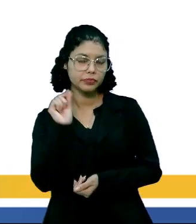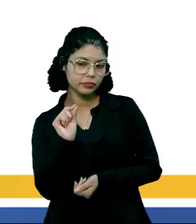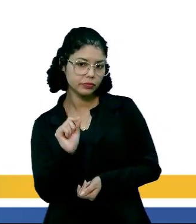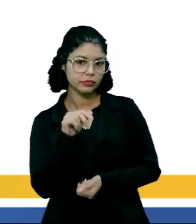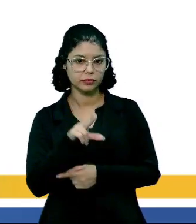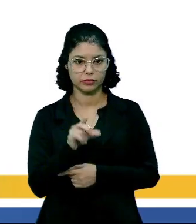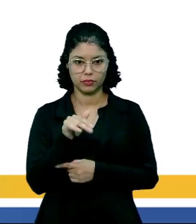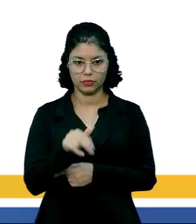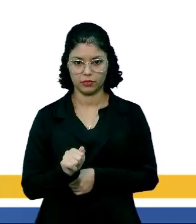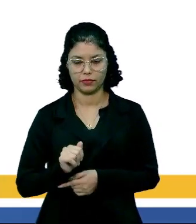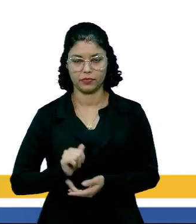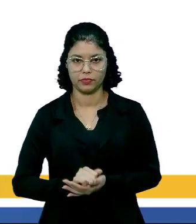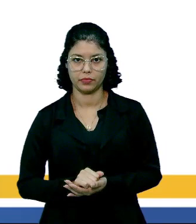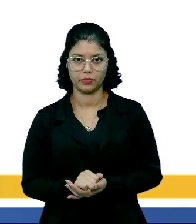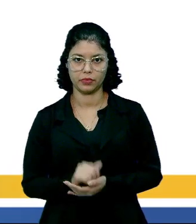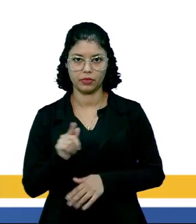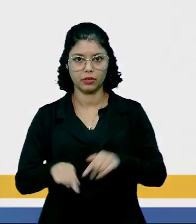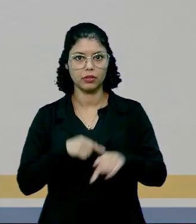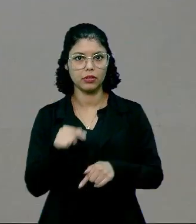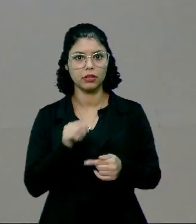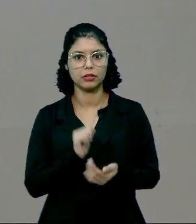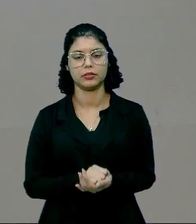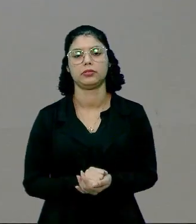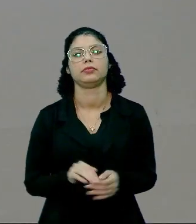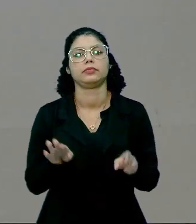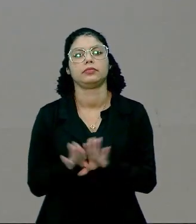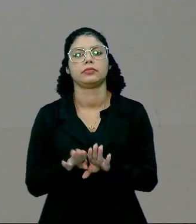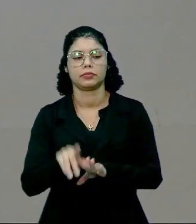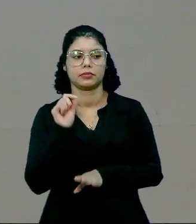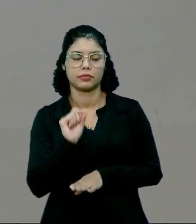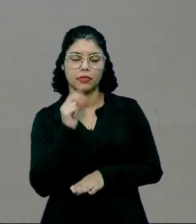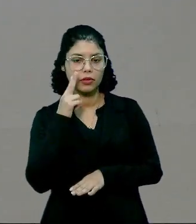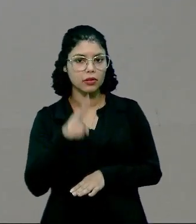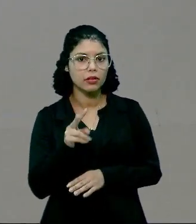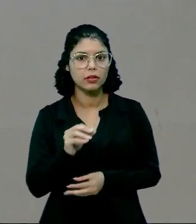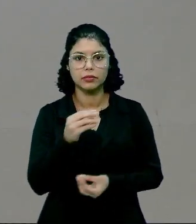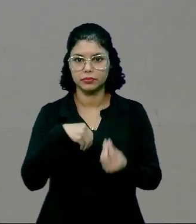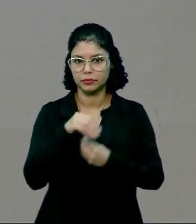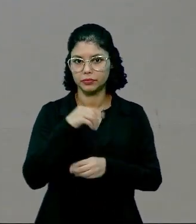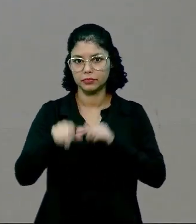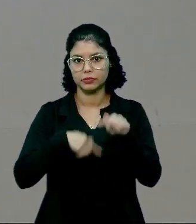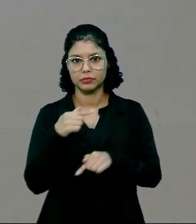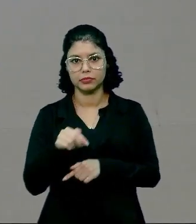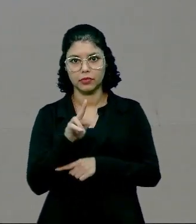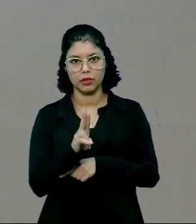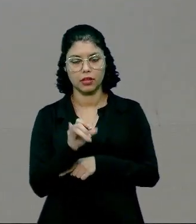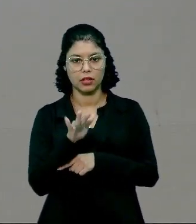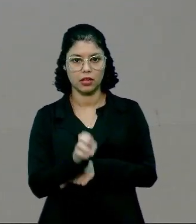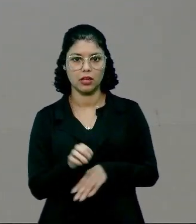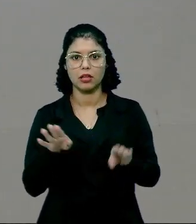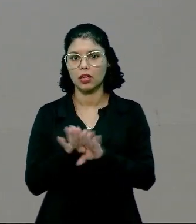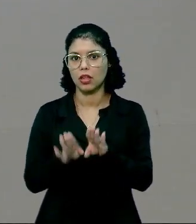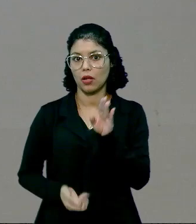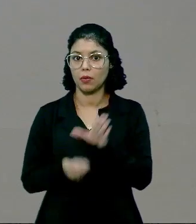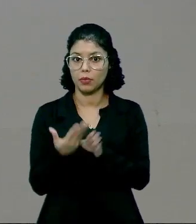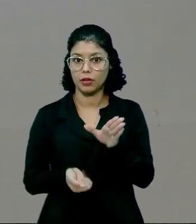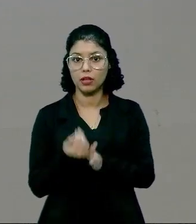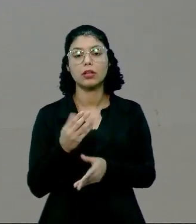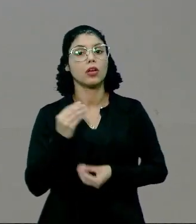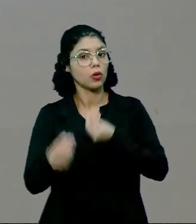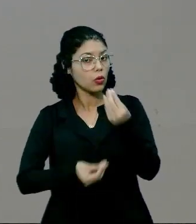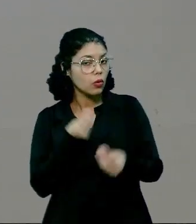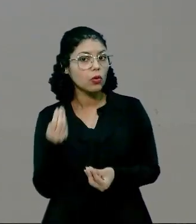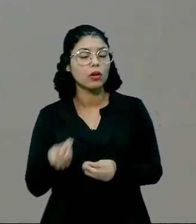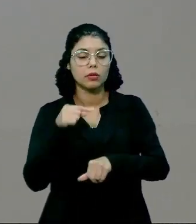cinética isso é cinética química Então veja bem nós temos uma reação química onde eu tenho reagentes e eu tenho um produto E